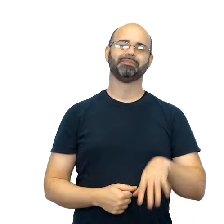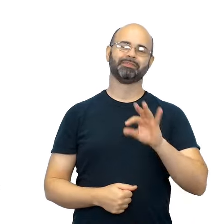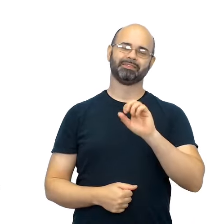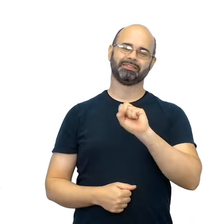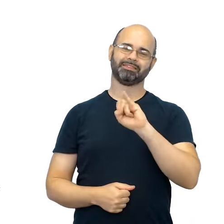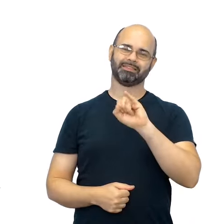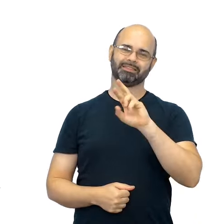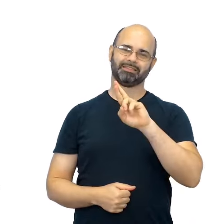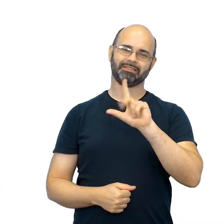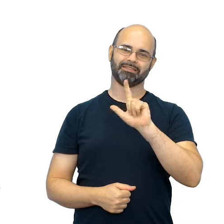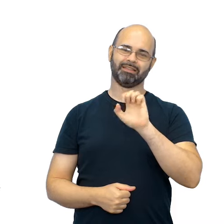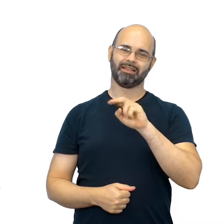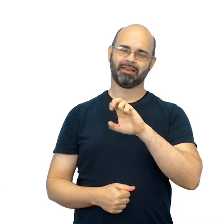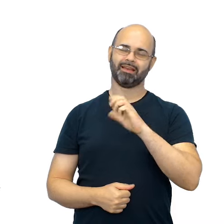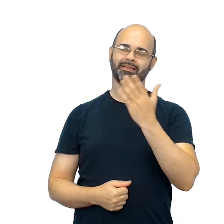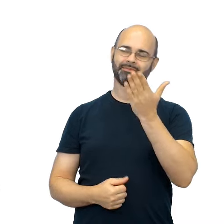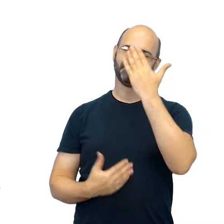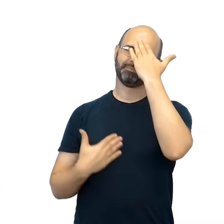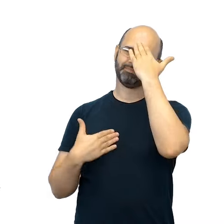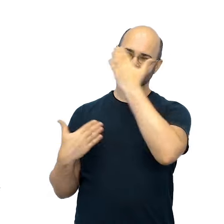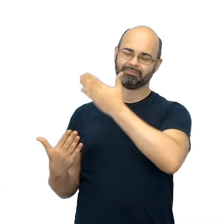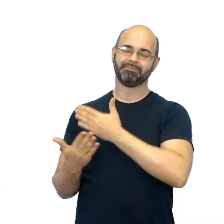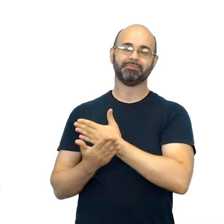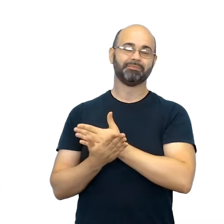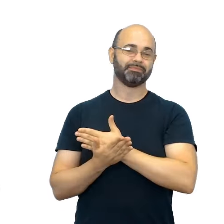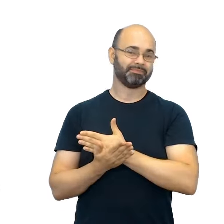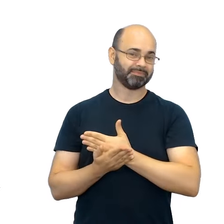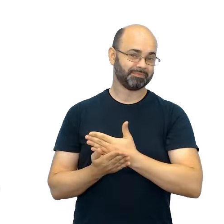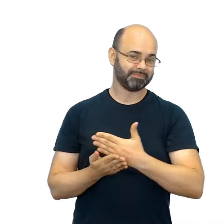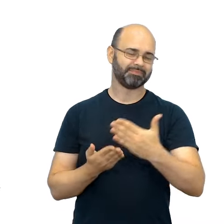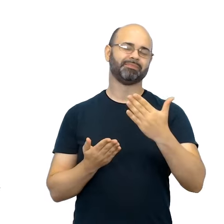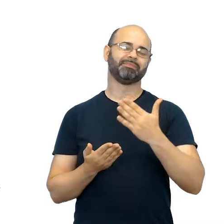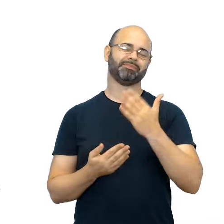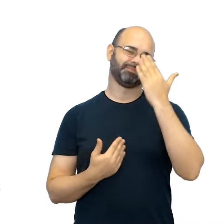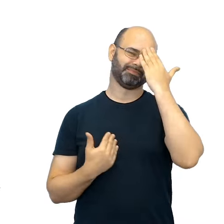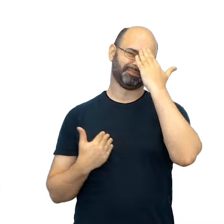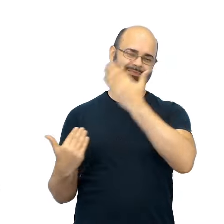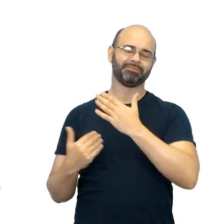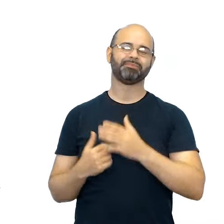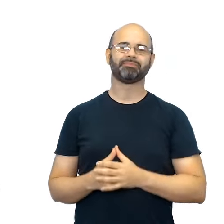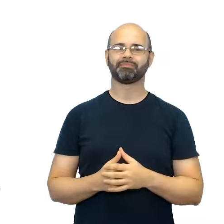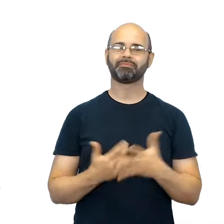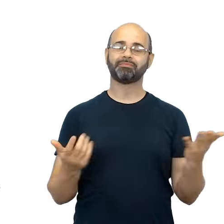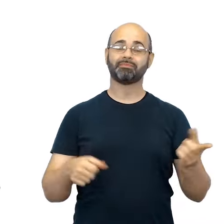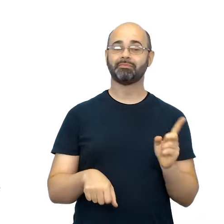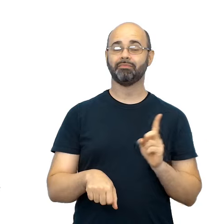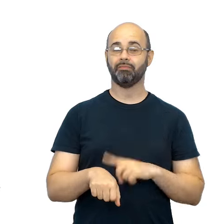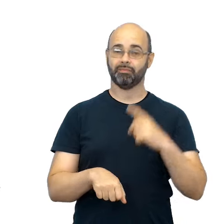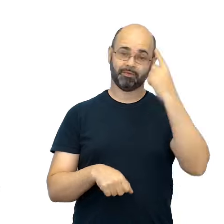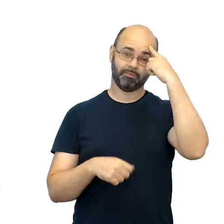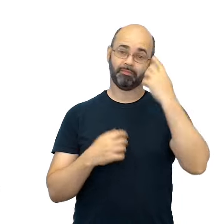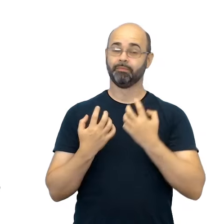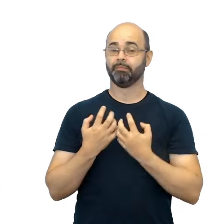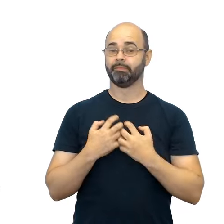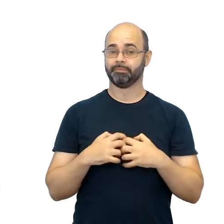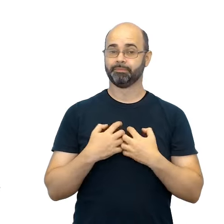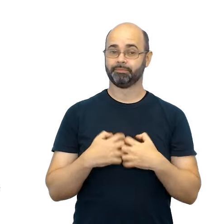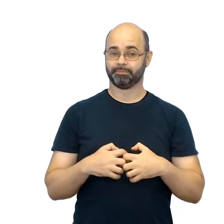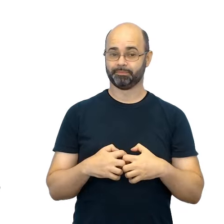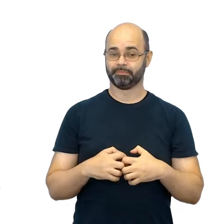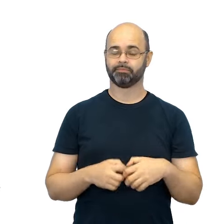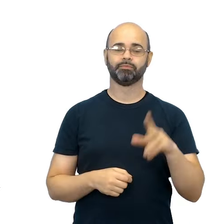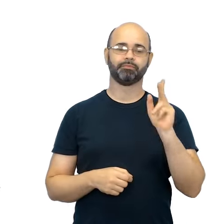agradecido aí pela abertura, né? Hoje nós temos aqui um momento de reflexão para que os